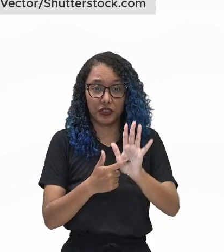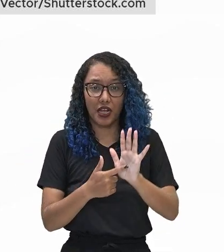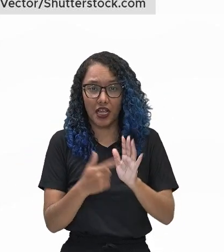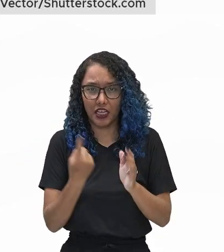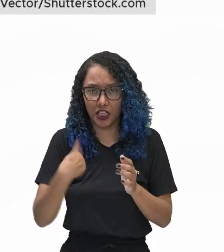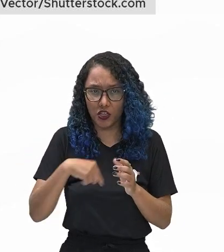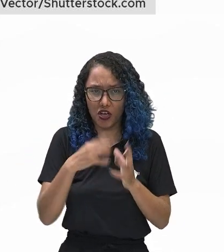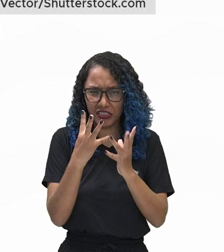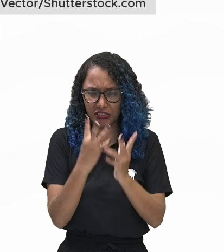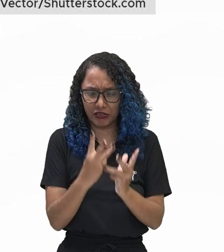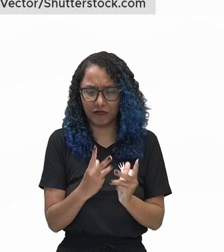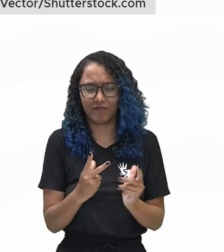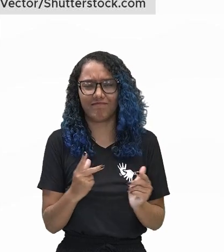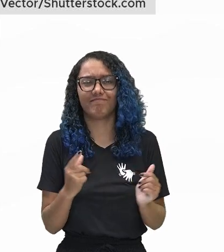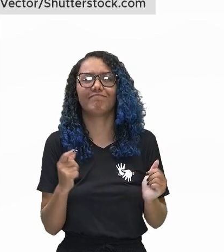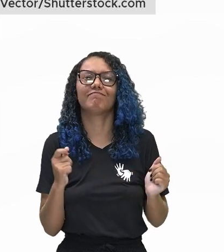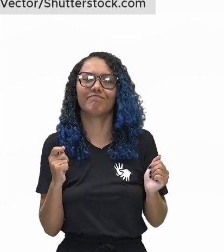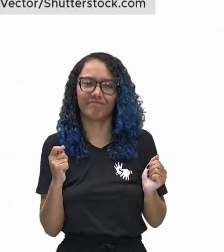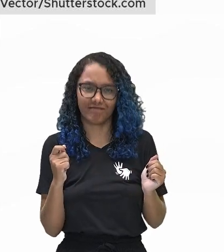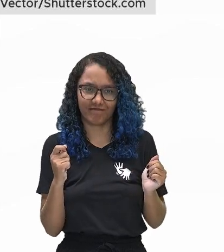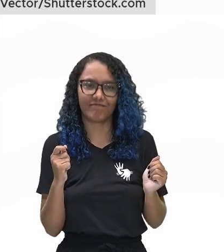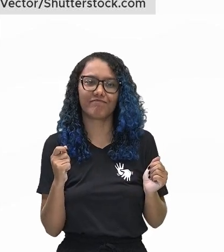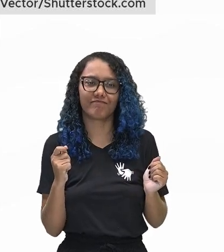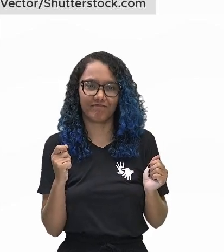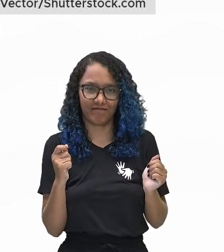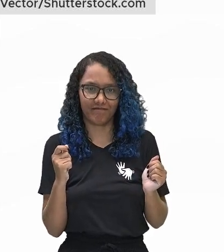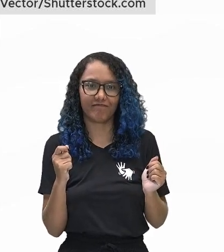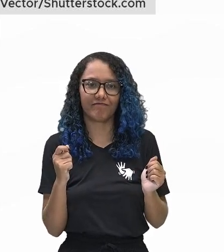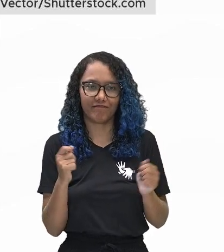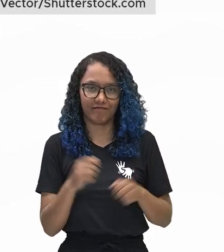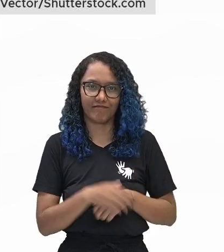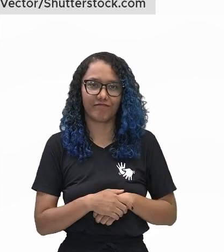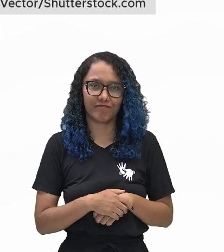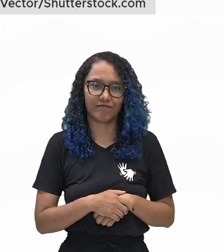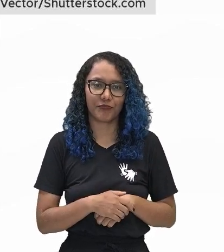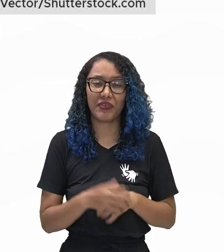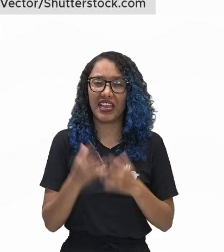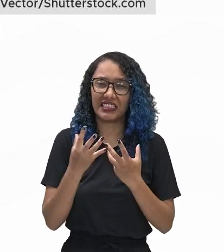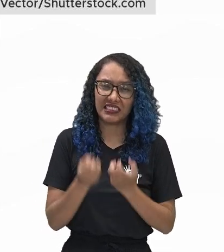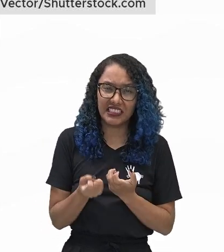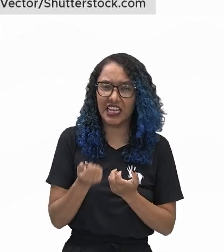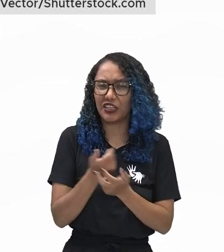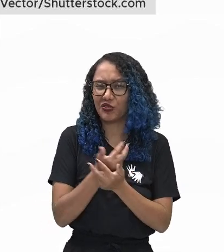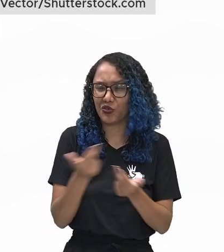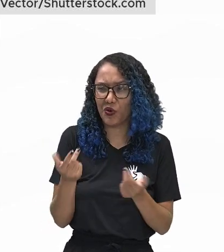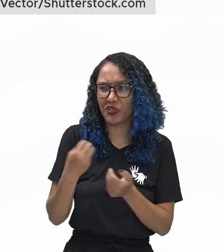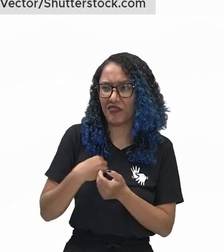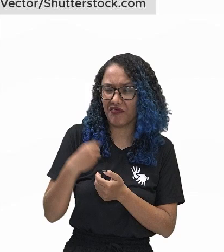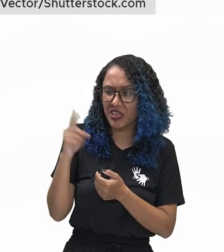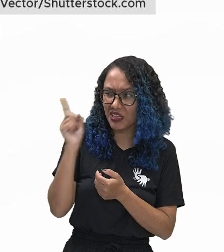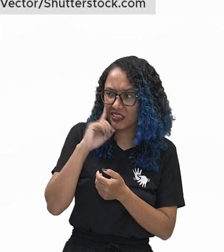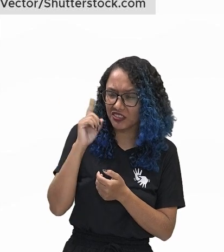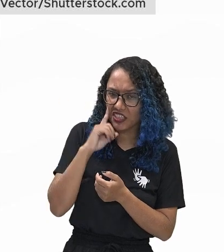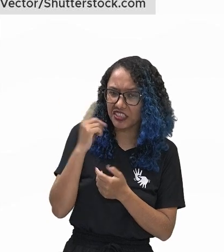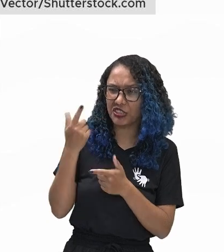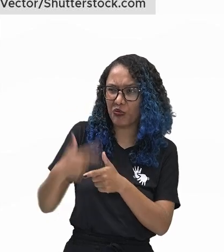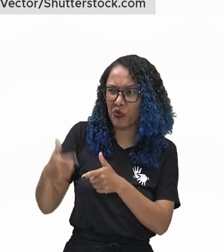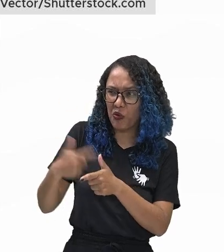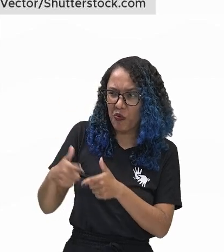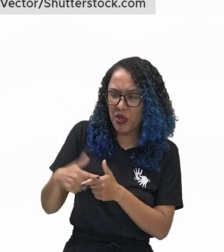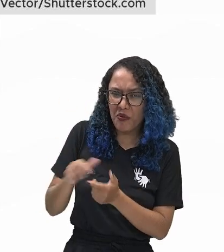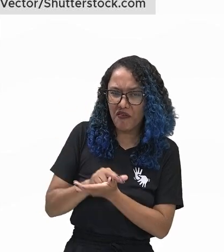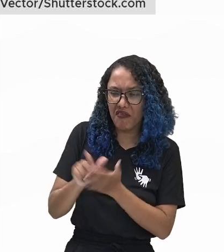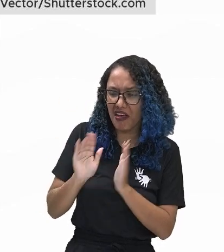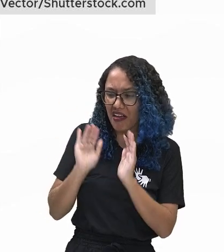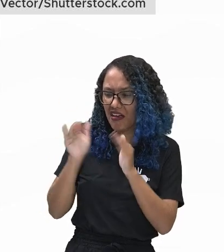impessoais e fomos absorvidos pelas banalidades do cotidiano. Ela vai perceber, através da angústia, que